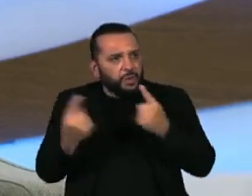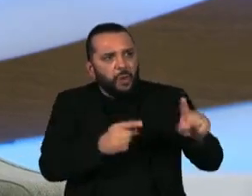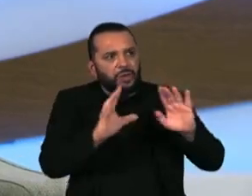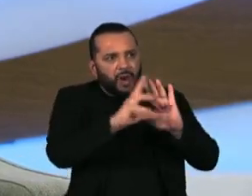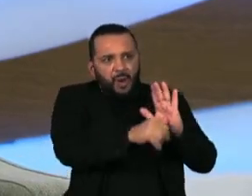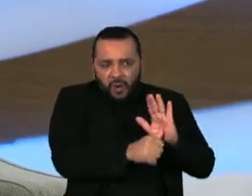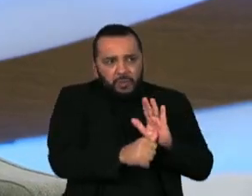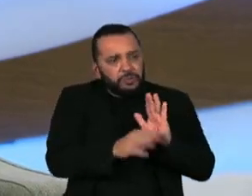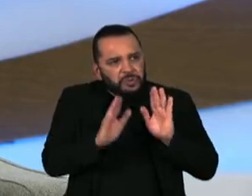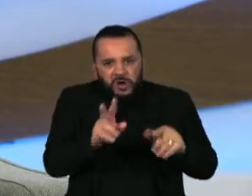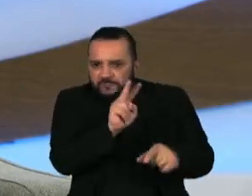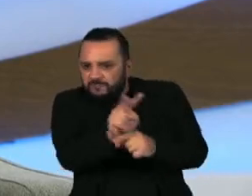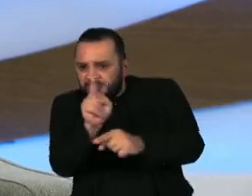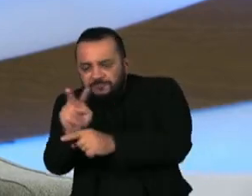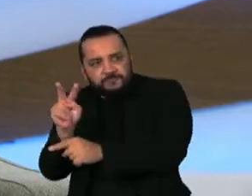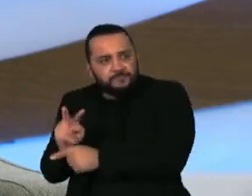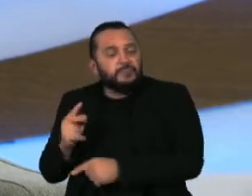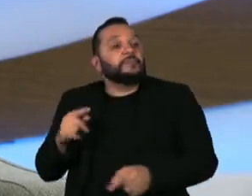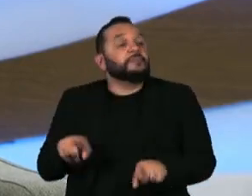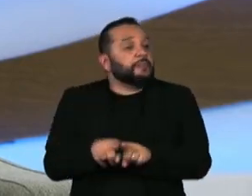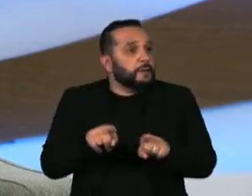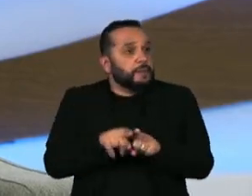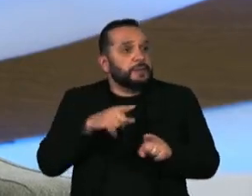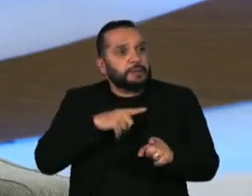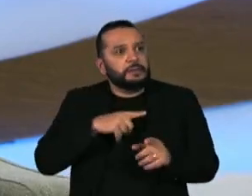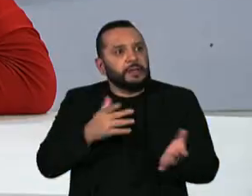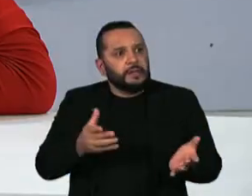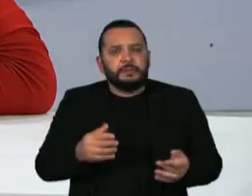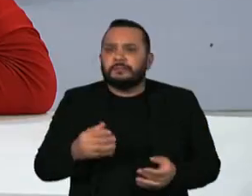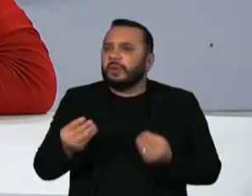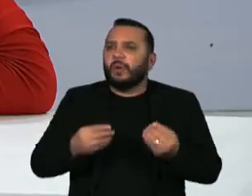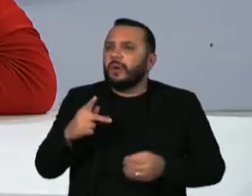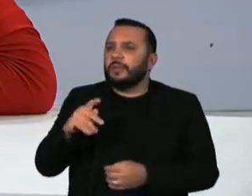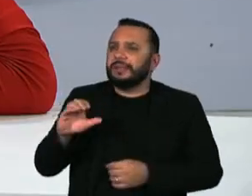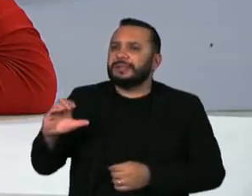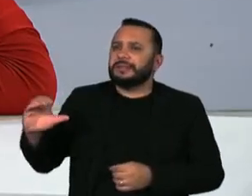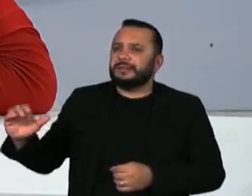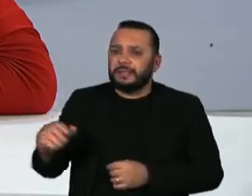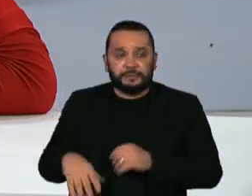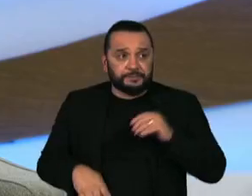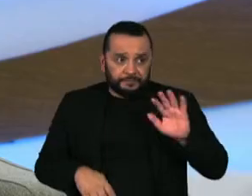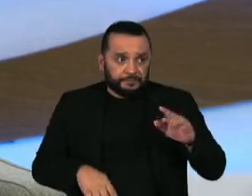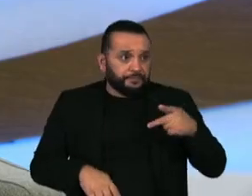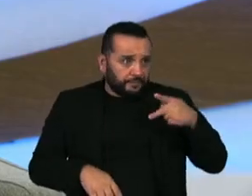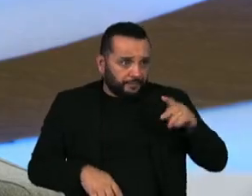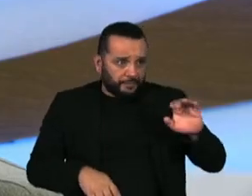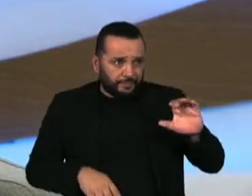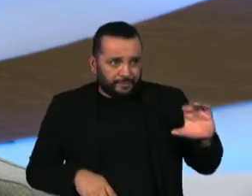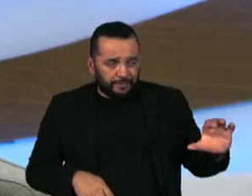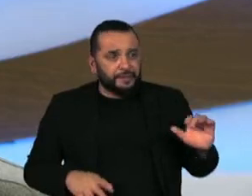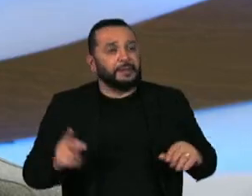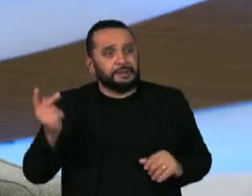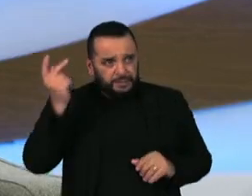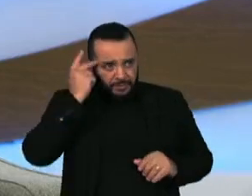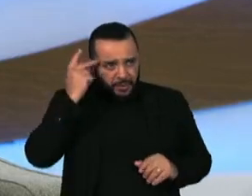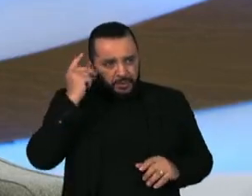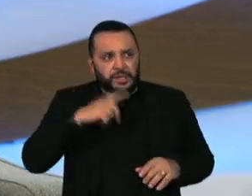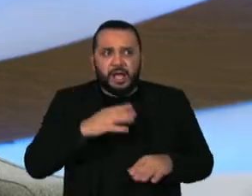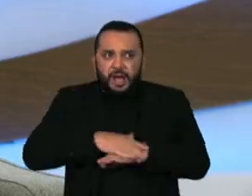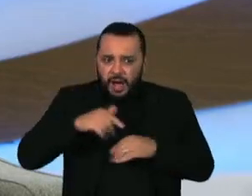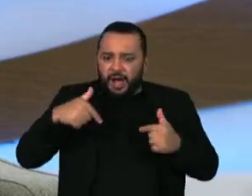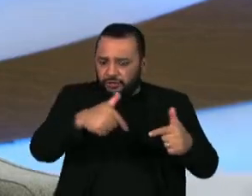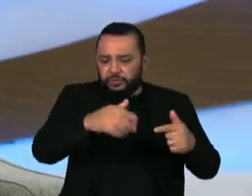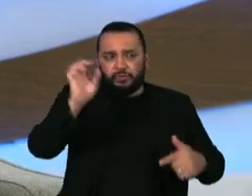crimes contra o patrimônio, que voltaram a crescer agora nesses últimos meses. Em relação ao crime organizado, São Paulo tem atitudes